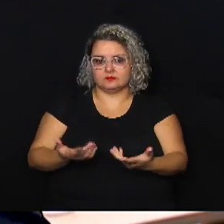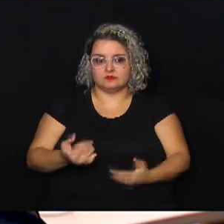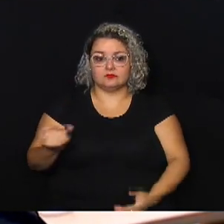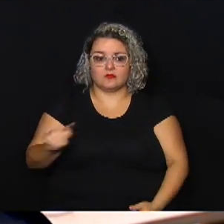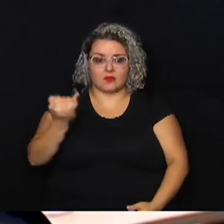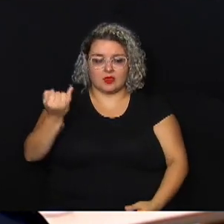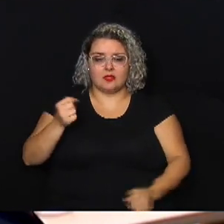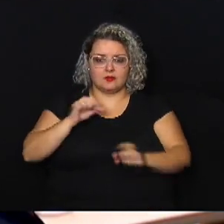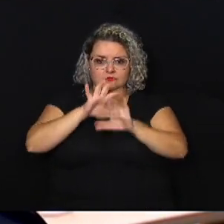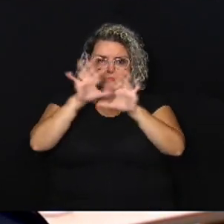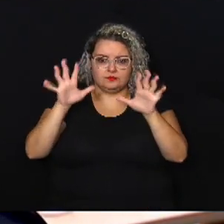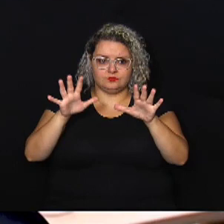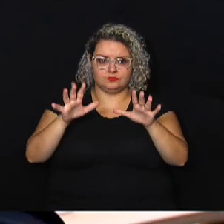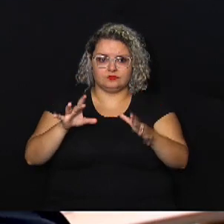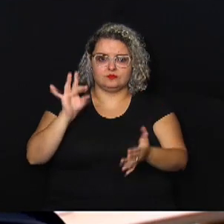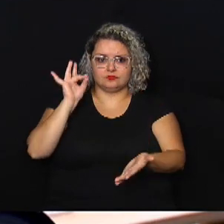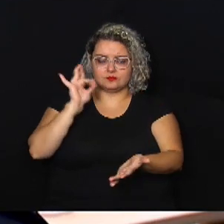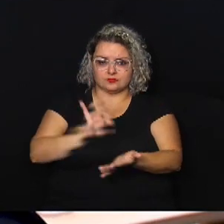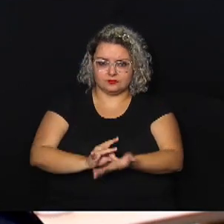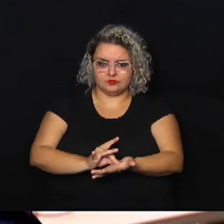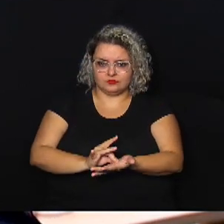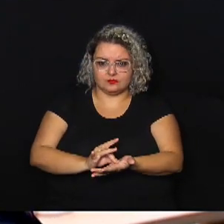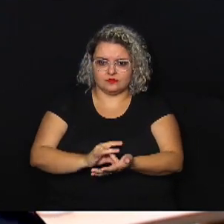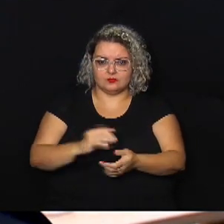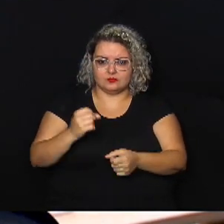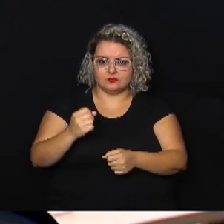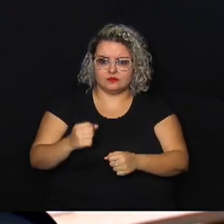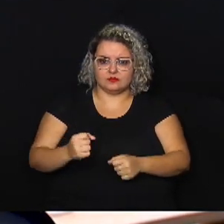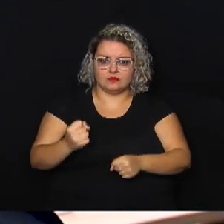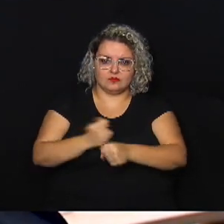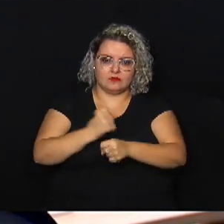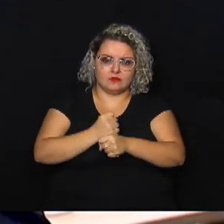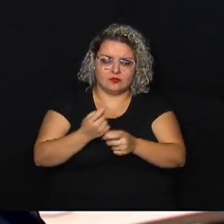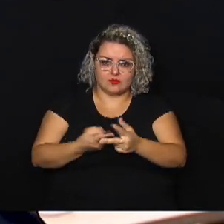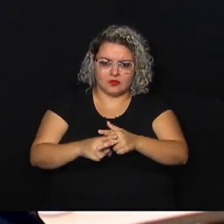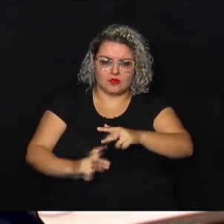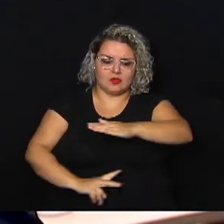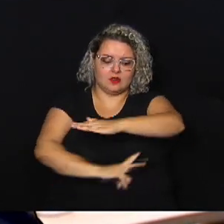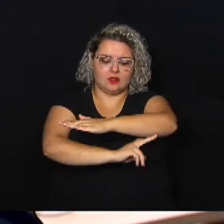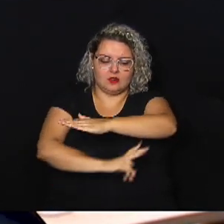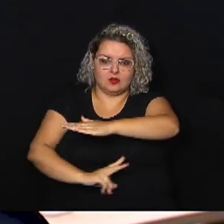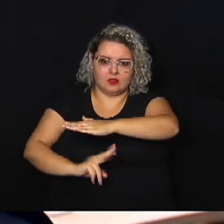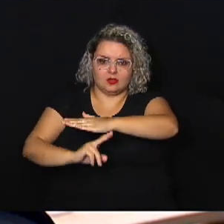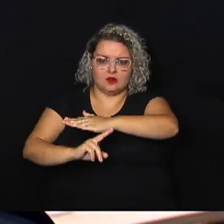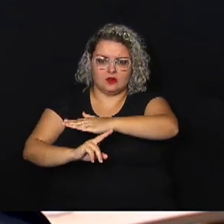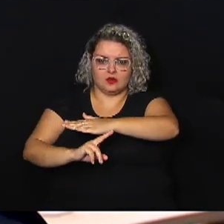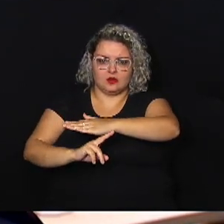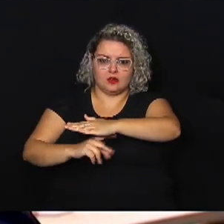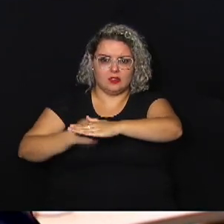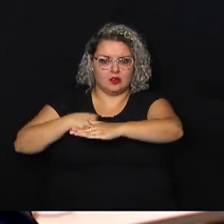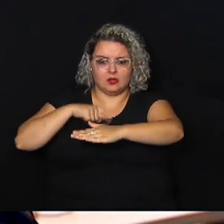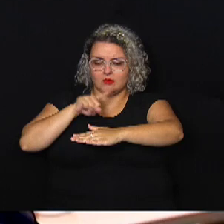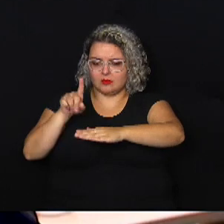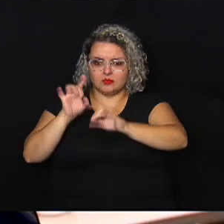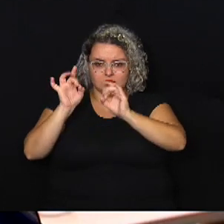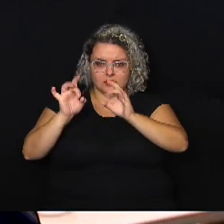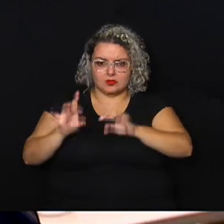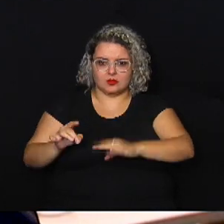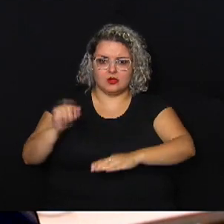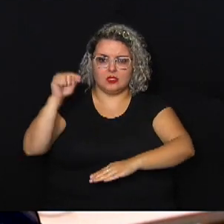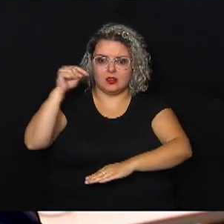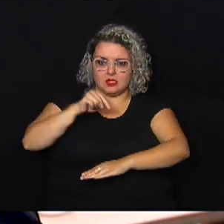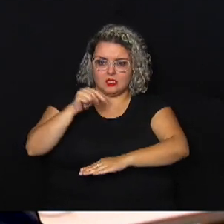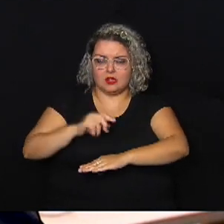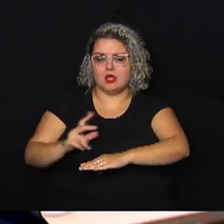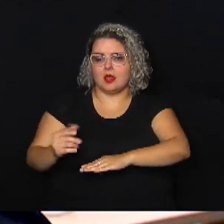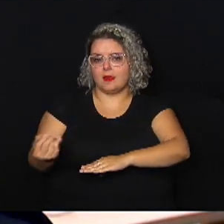da necessidade real da reconstrução da ponte, porque, embora eu não seja especialista, é a cabeceira da ponte que está